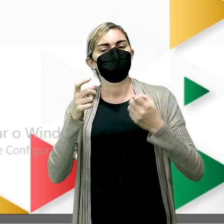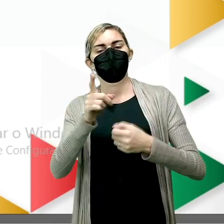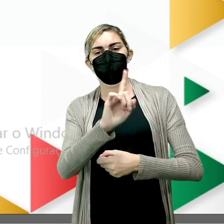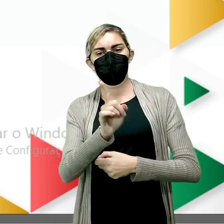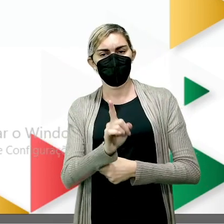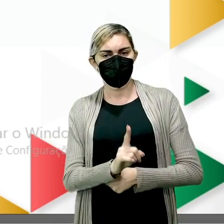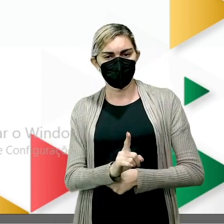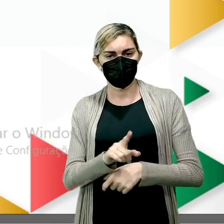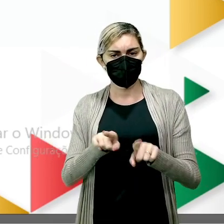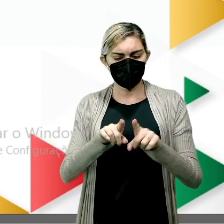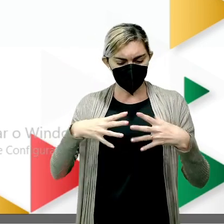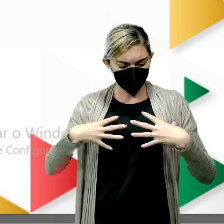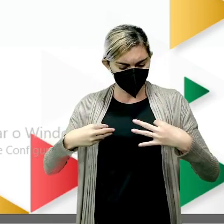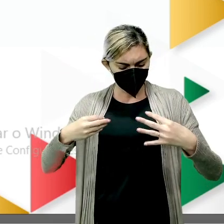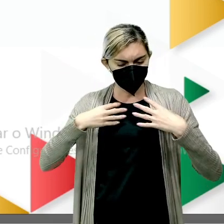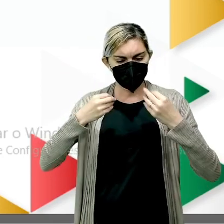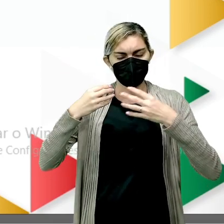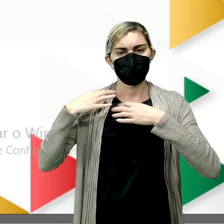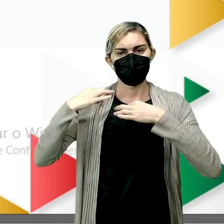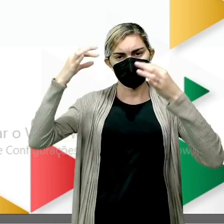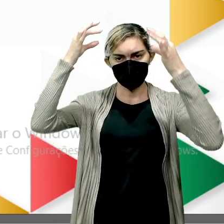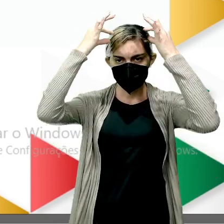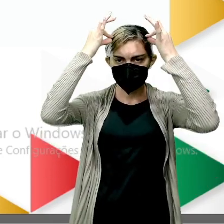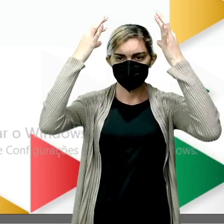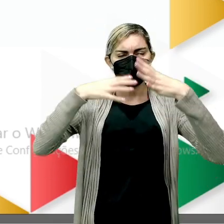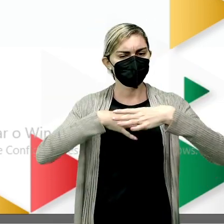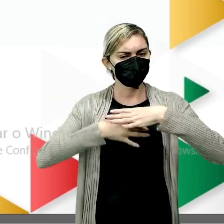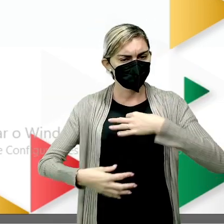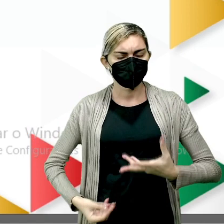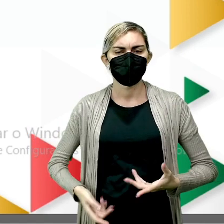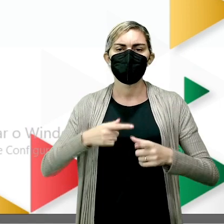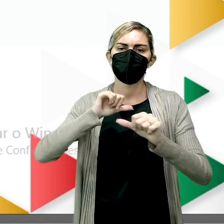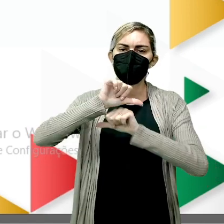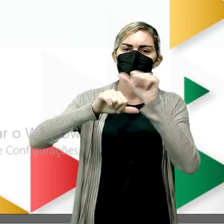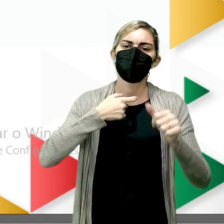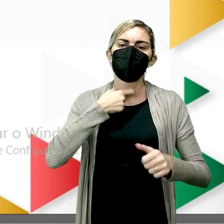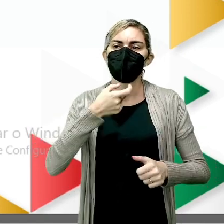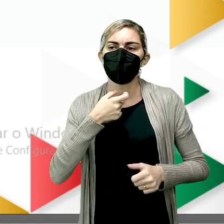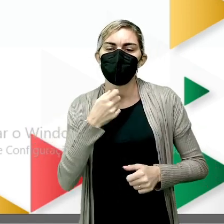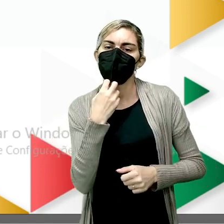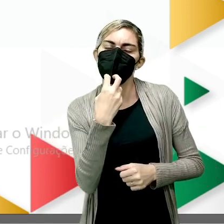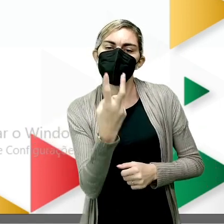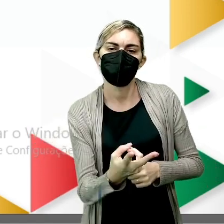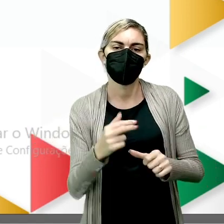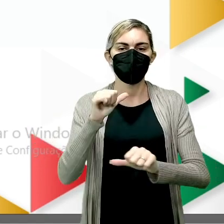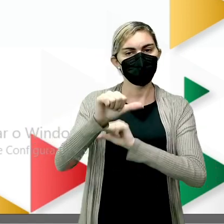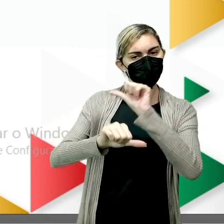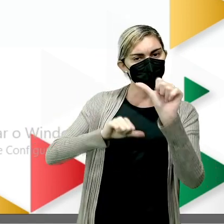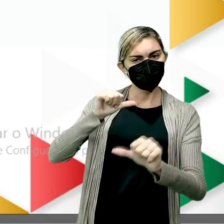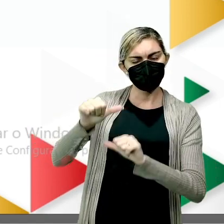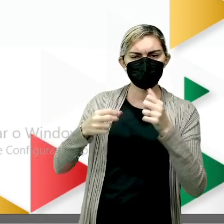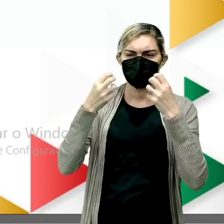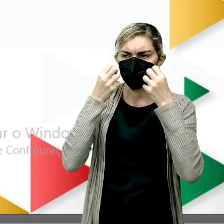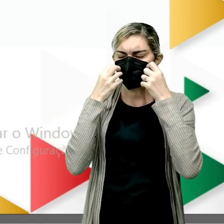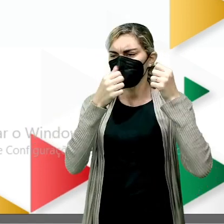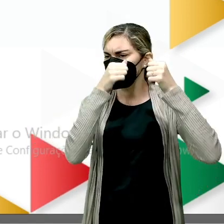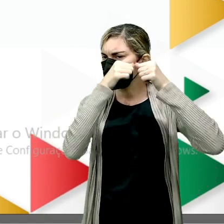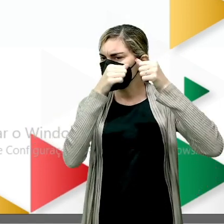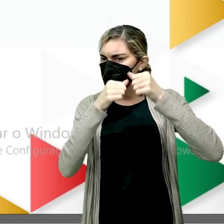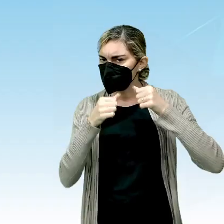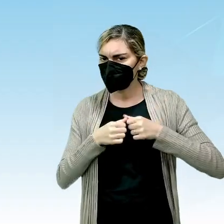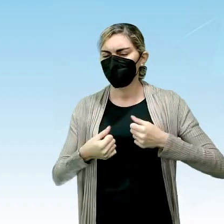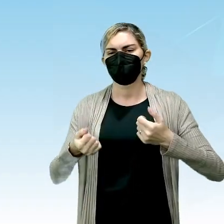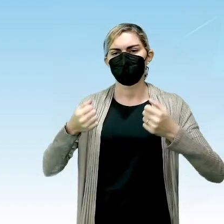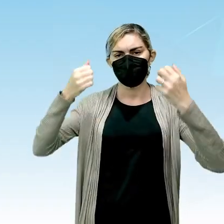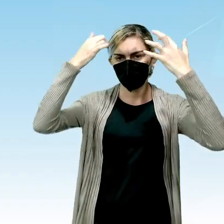peitos pubianos. Existe aí a alteração de voz, a presença de acne, de espinhas, o cheiro de suor,